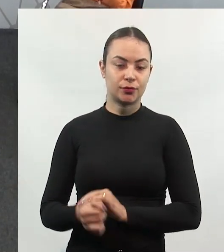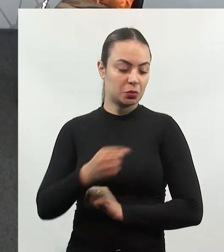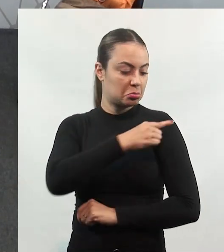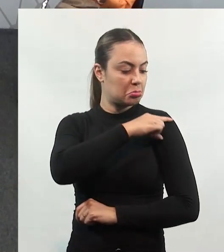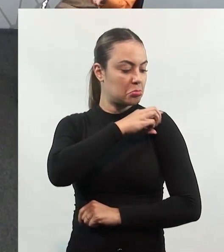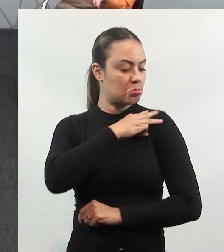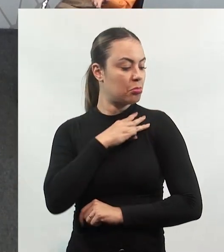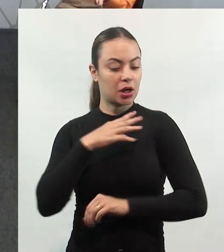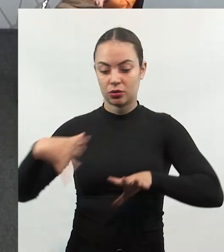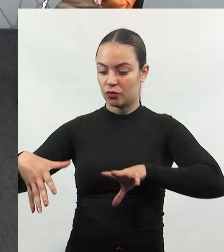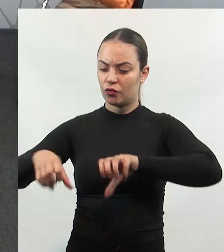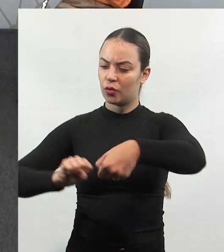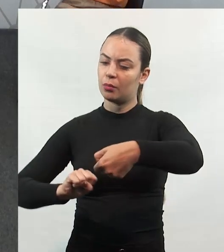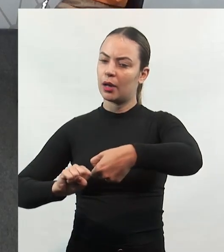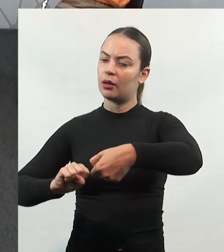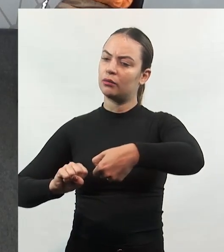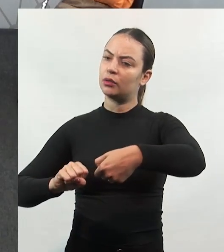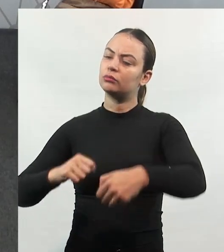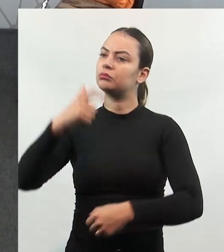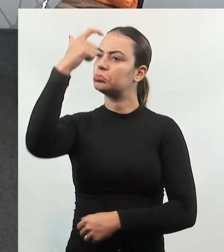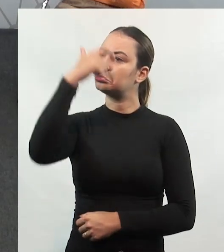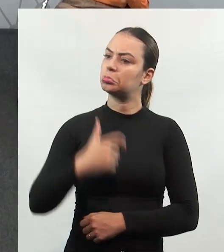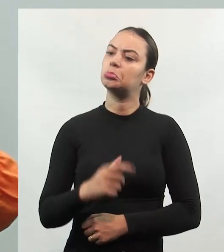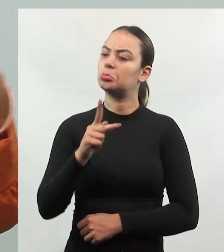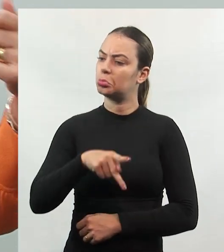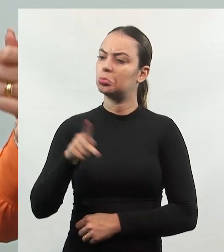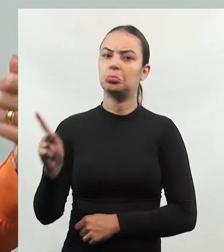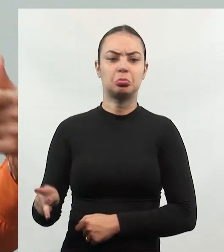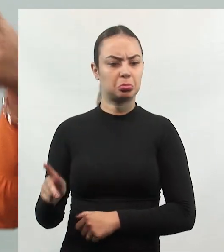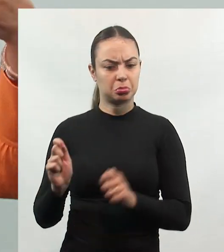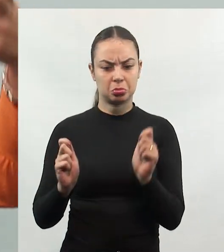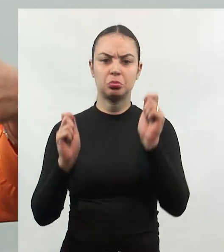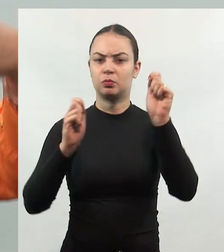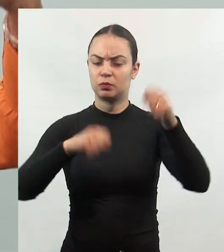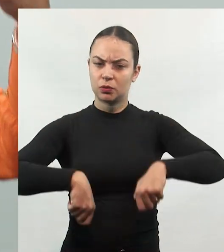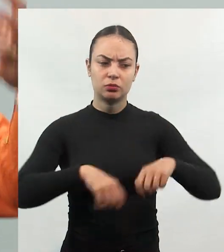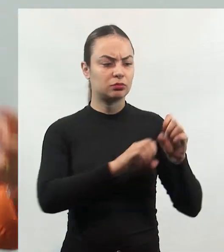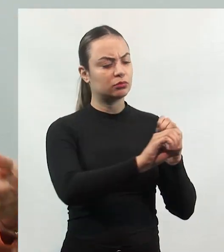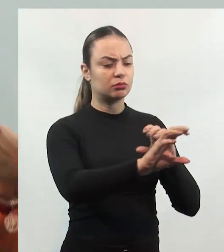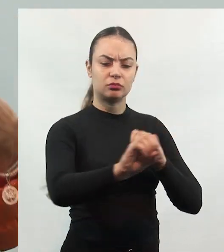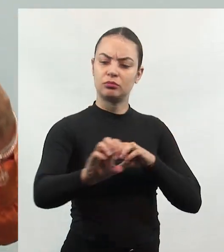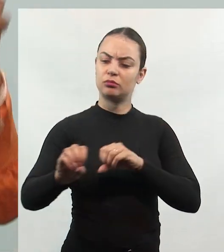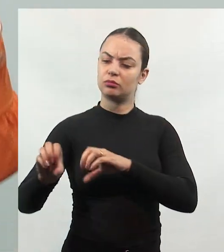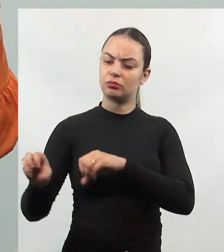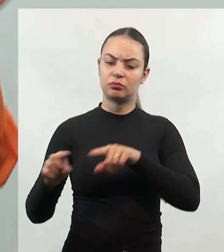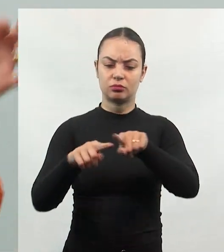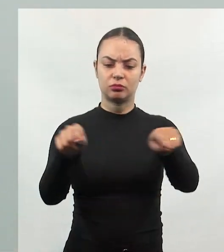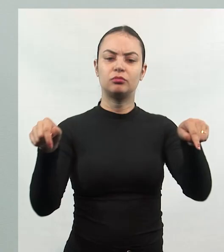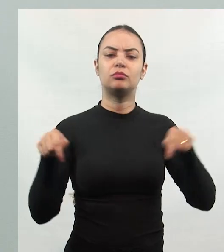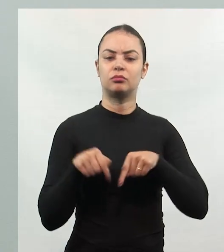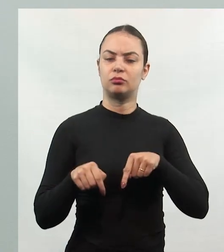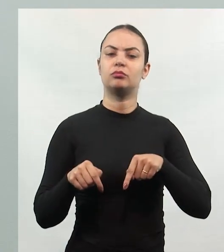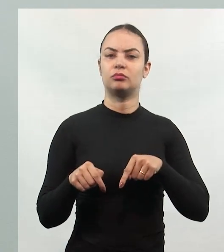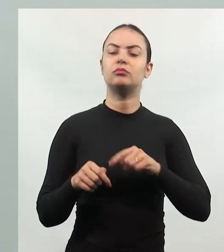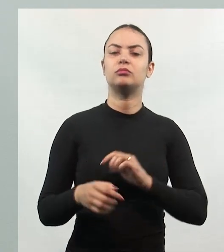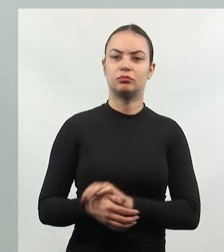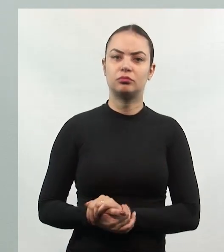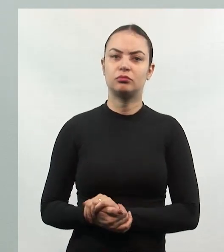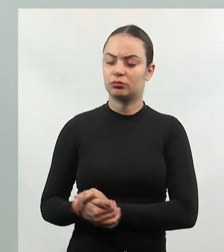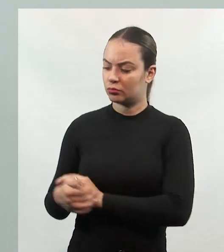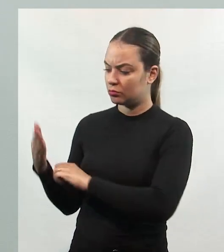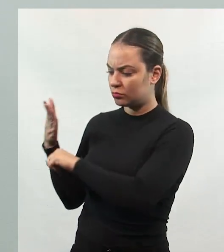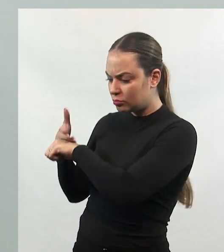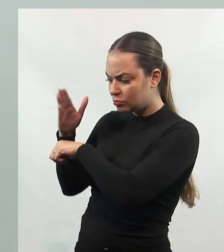Desde entender a criança, até como a Eline lembrou, fazer um cartaz didático, pedagógico, né, com margens, com